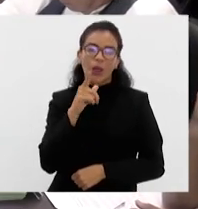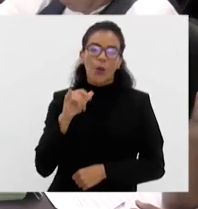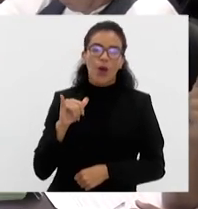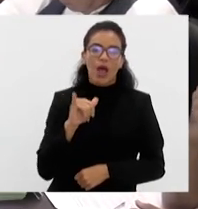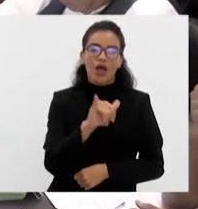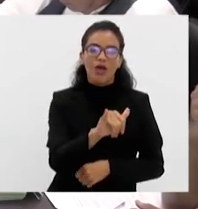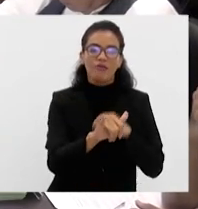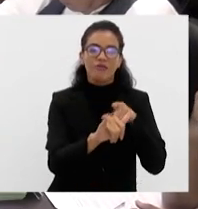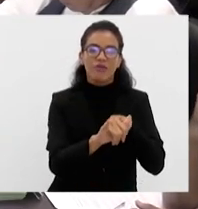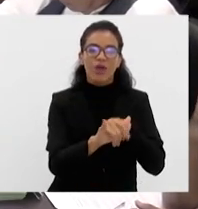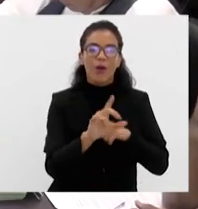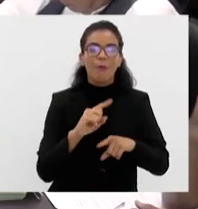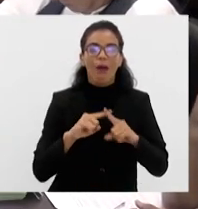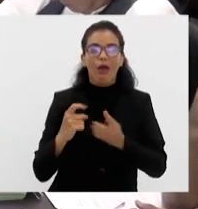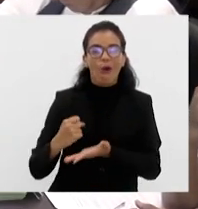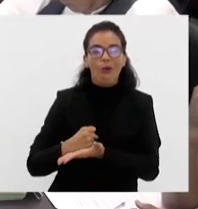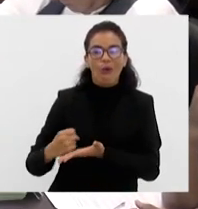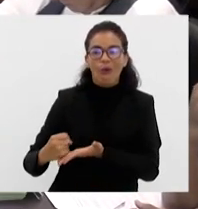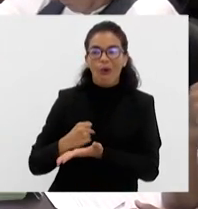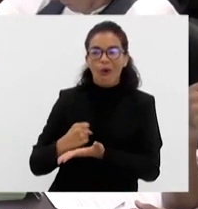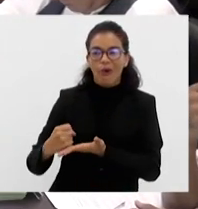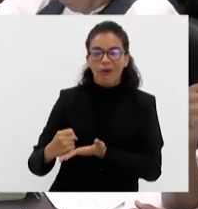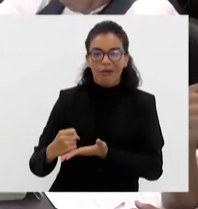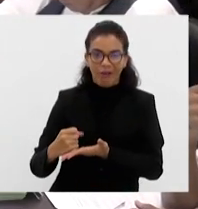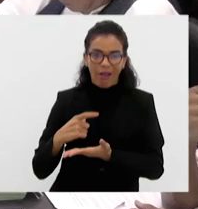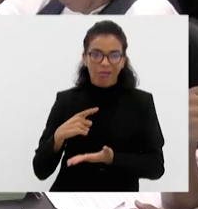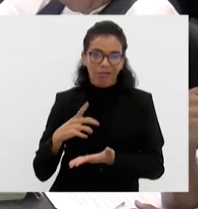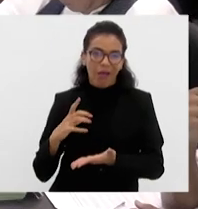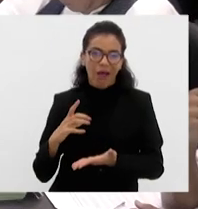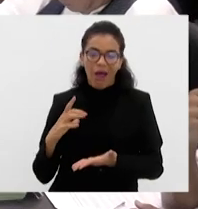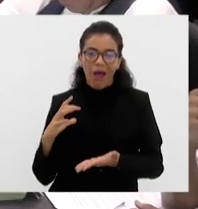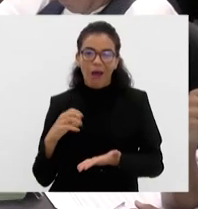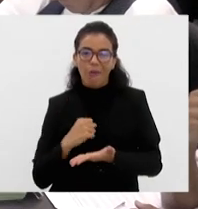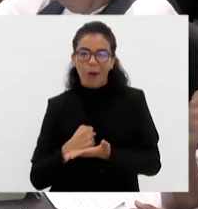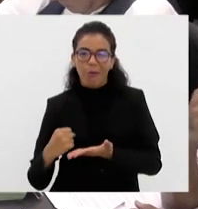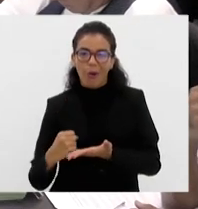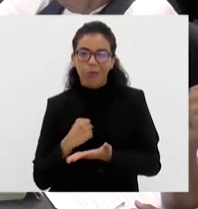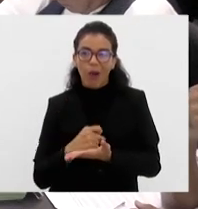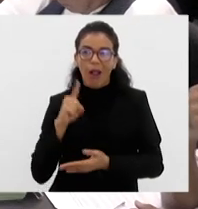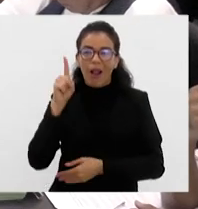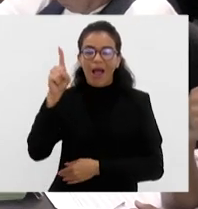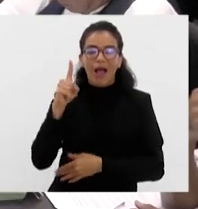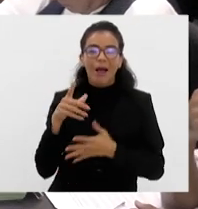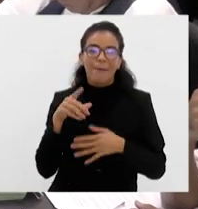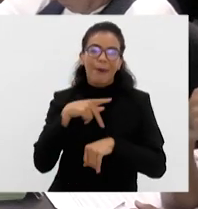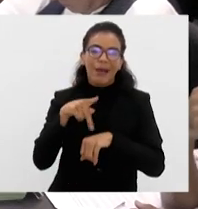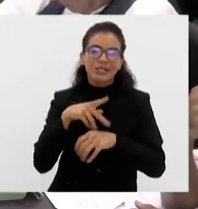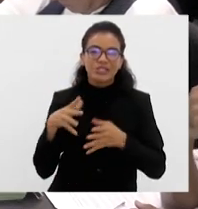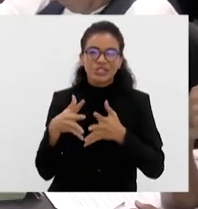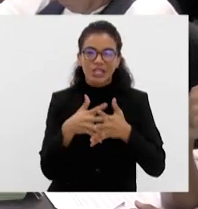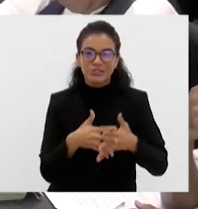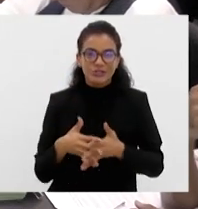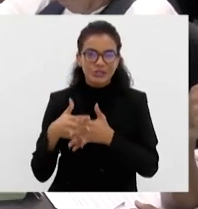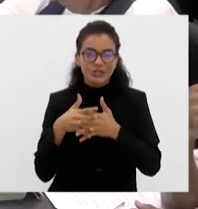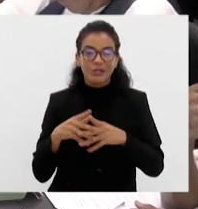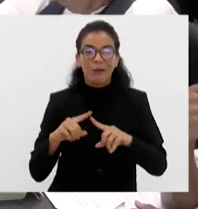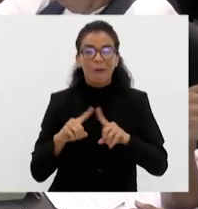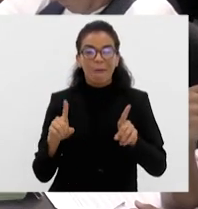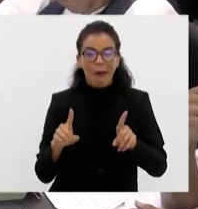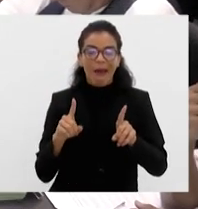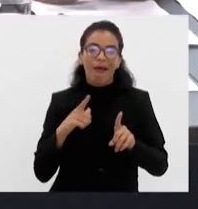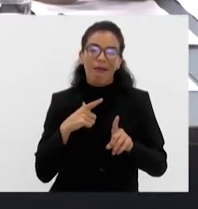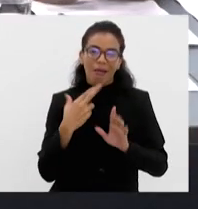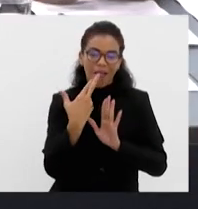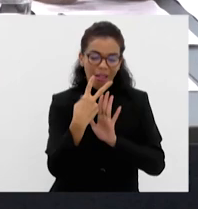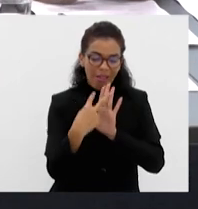é dono. Faz um comodato, o avião está registrado lá nos Estados Unidos. Então, a gente tentou pegar a